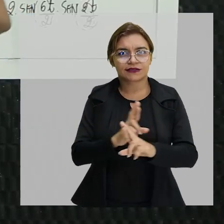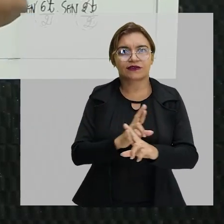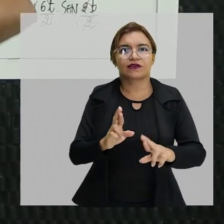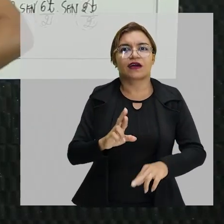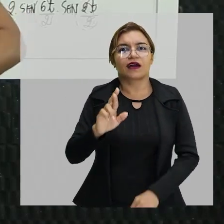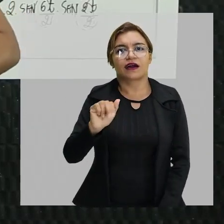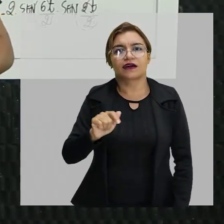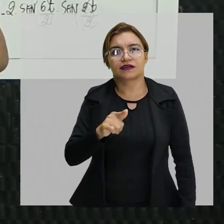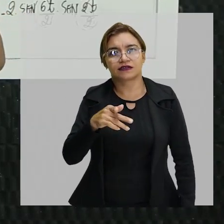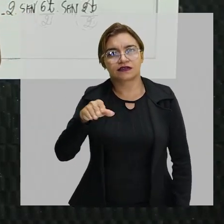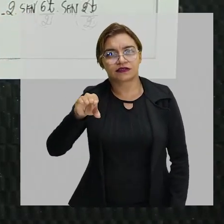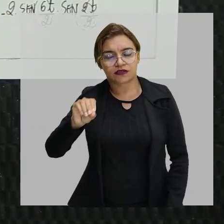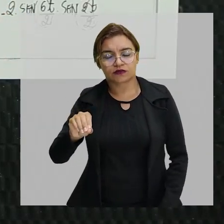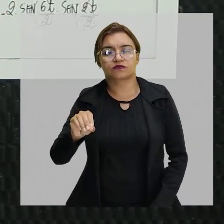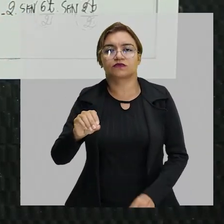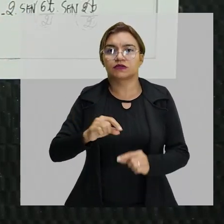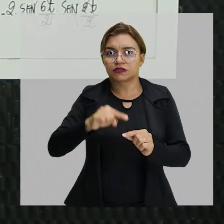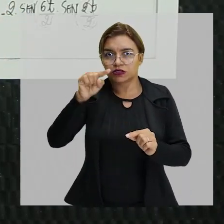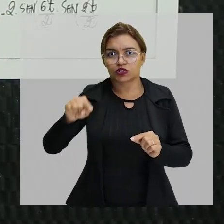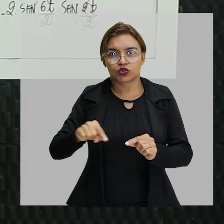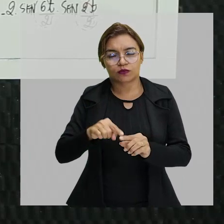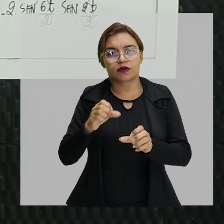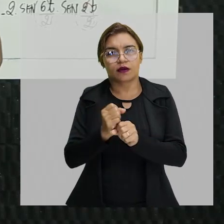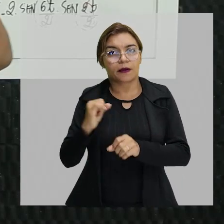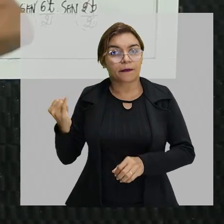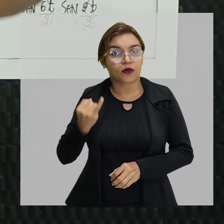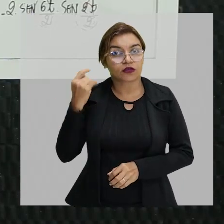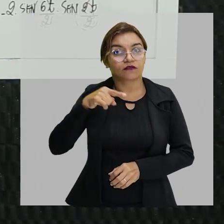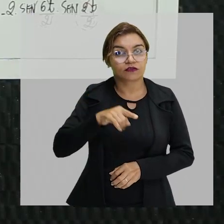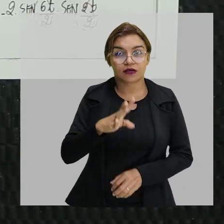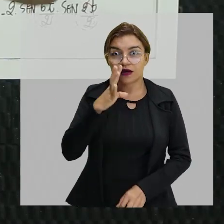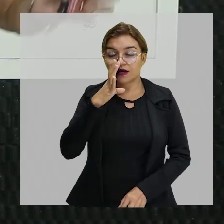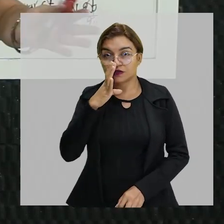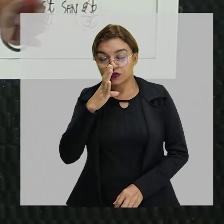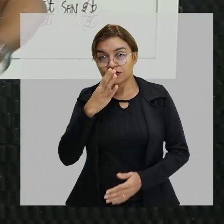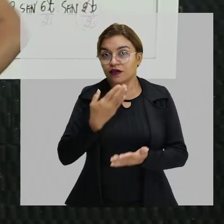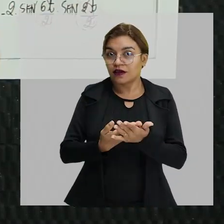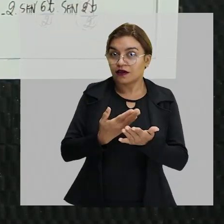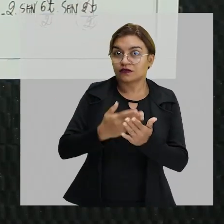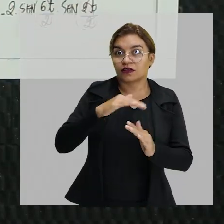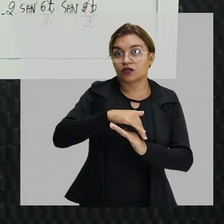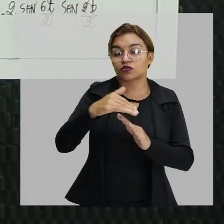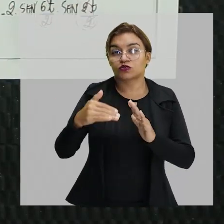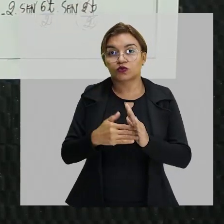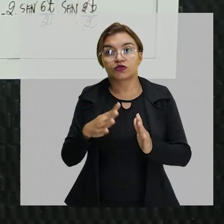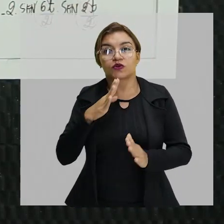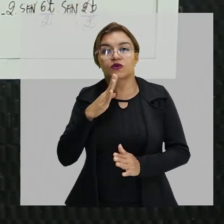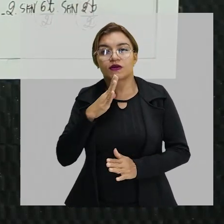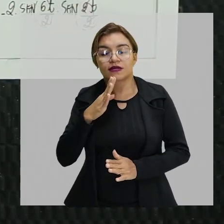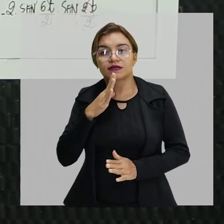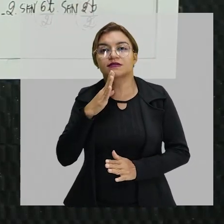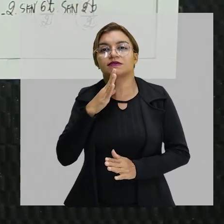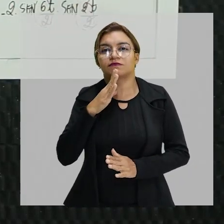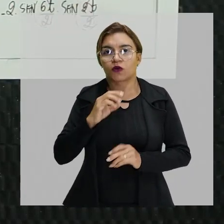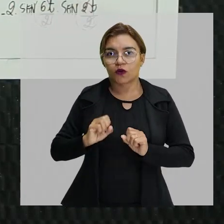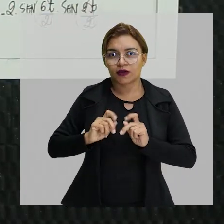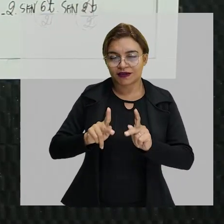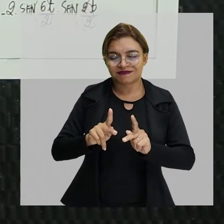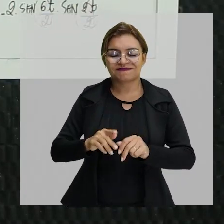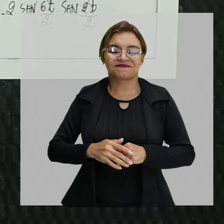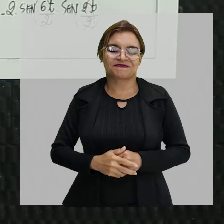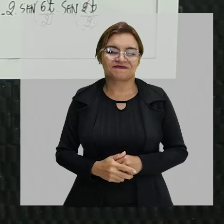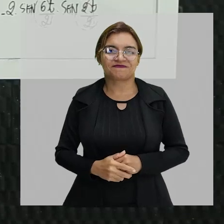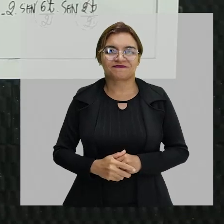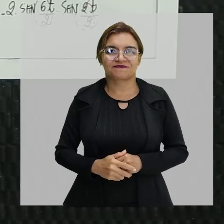razões trigonométricas, tá? Isso é importante que você assista todas as aulas para conhecer todas as relações e não ter dificuldade em trigonometria.